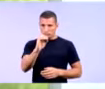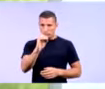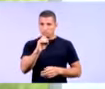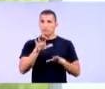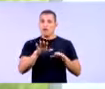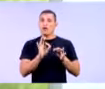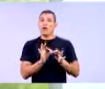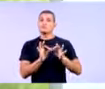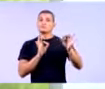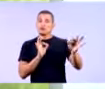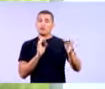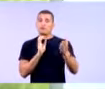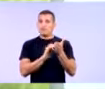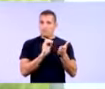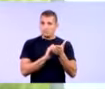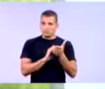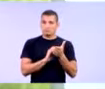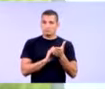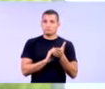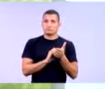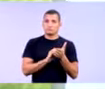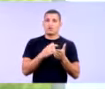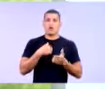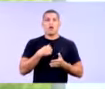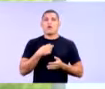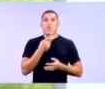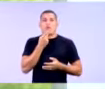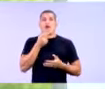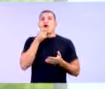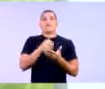está regulamentado, eu não posso afirmar que é